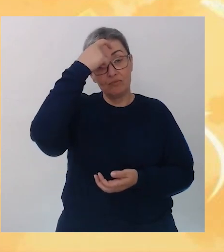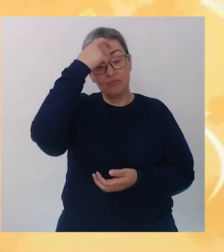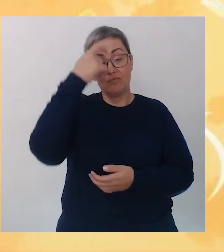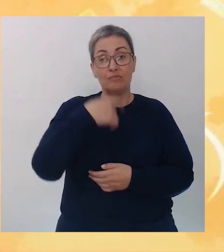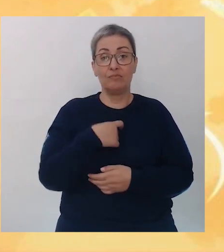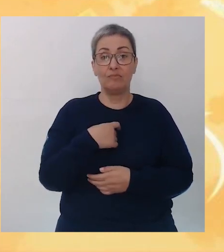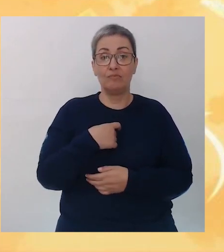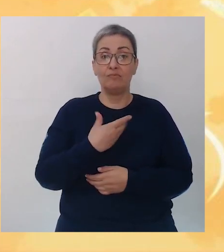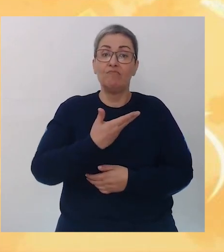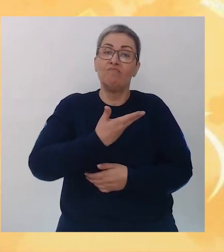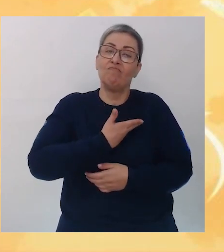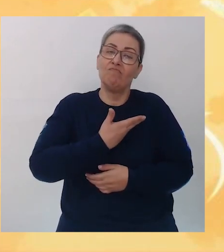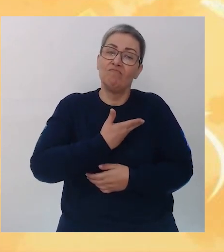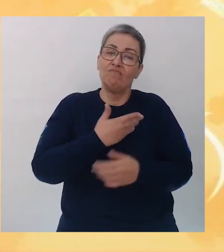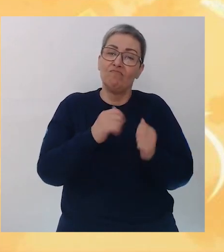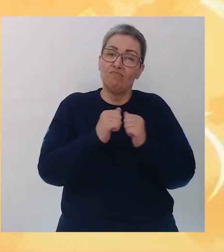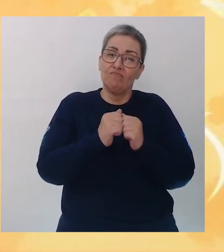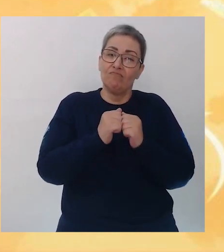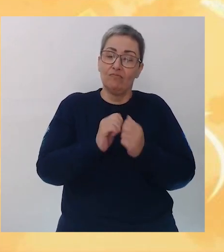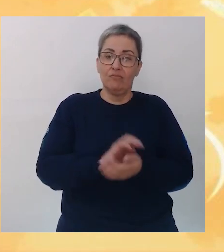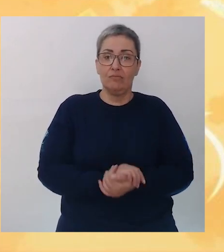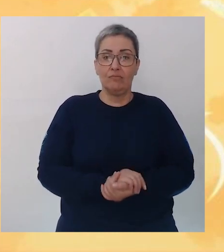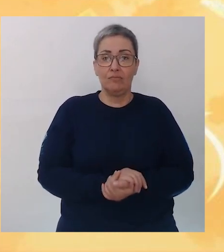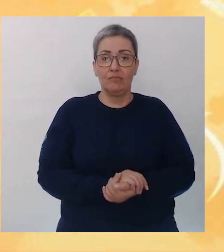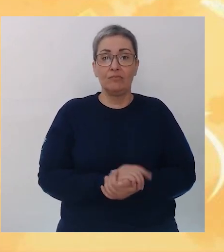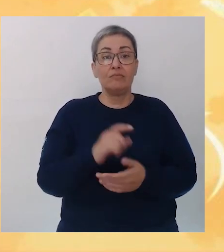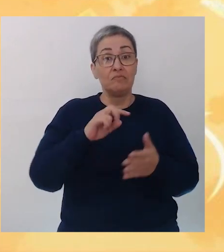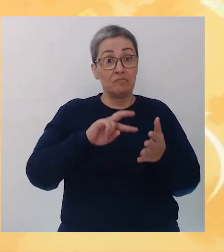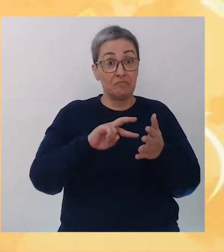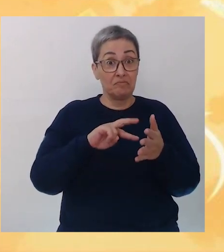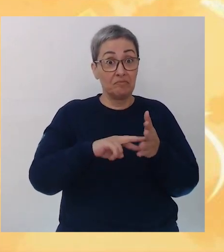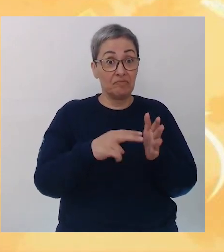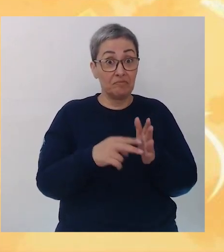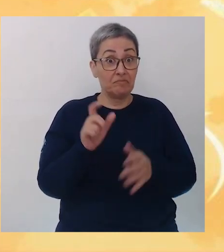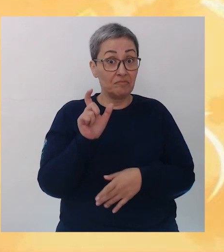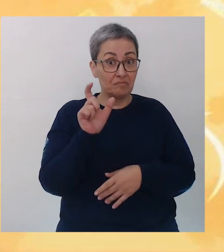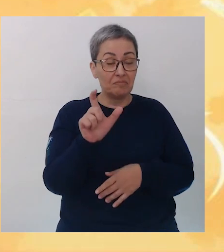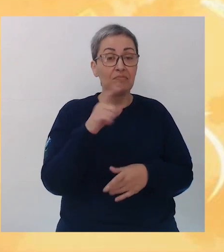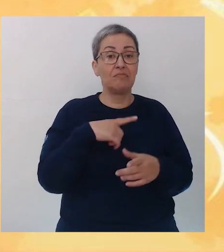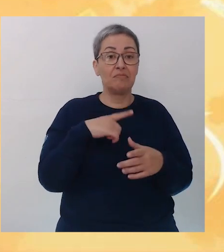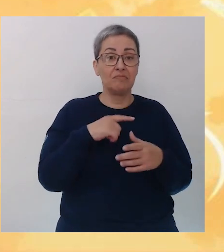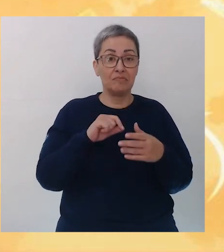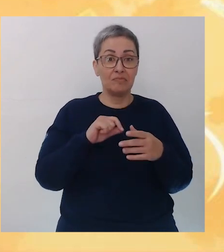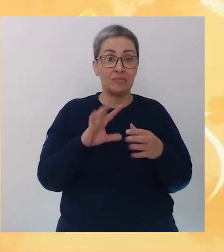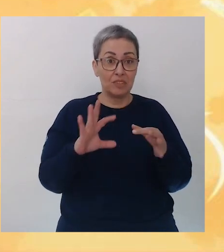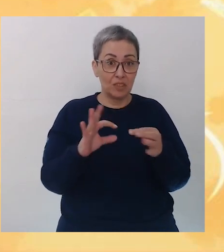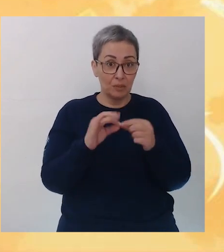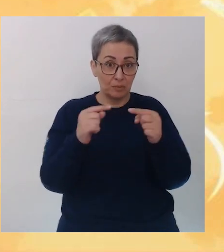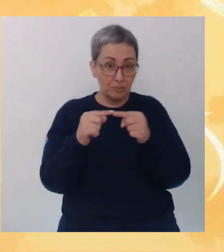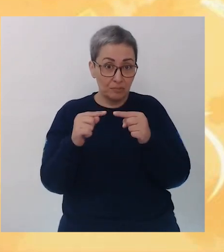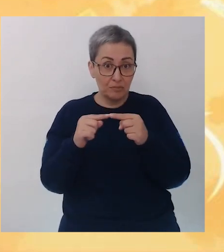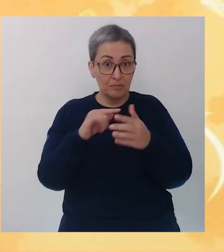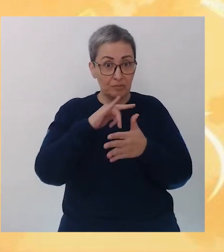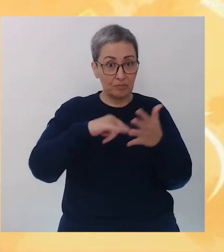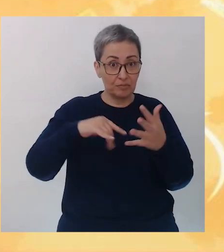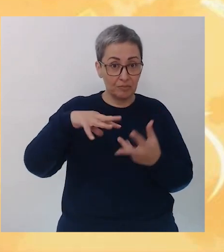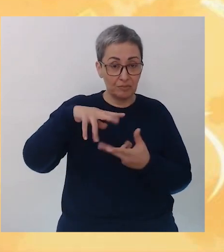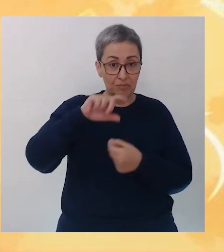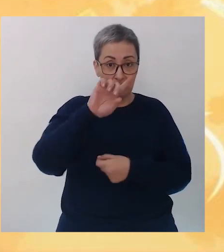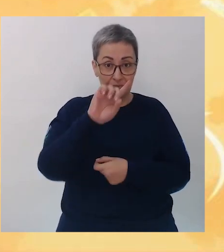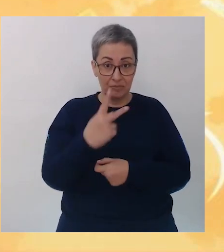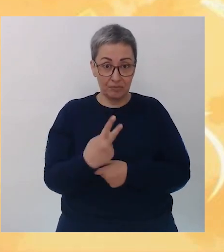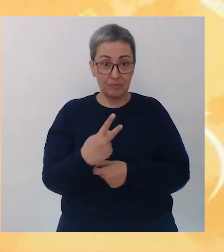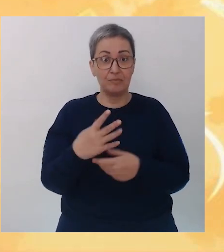consciência e fraternidade. Palavras aí que estão em conjunto com a Declaração dos Direitos Humanos,